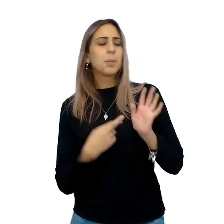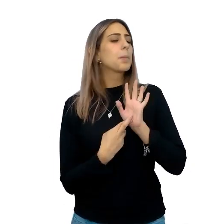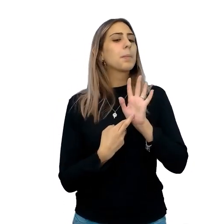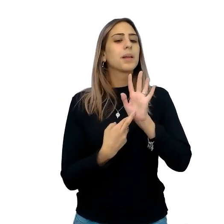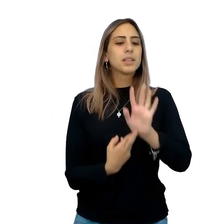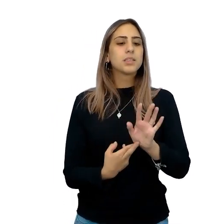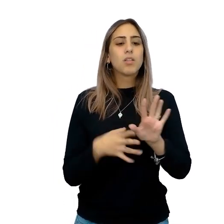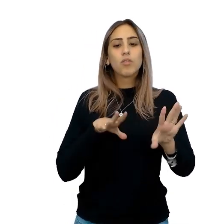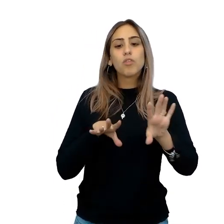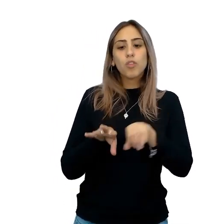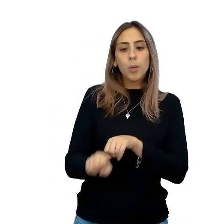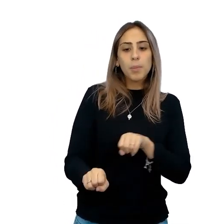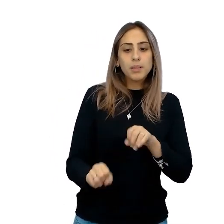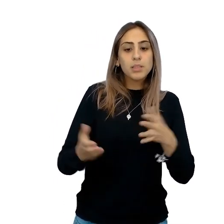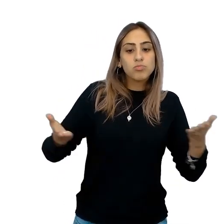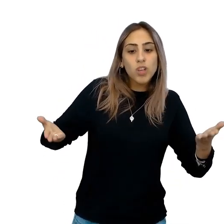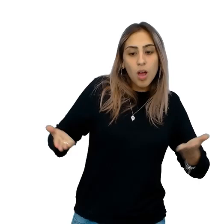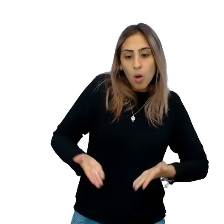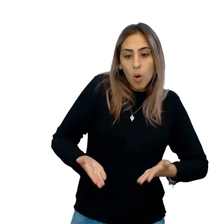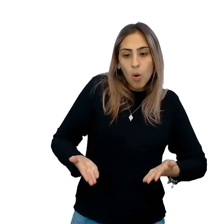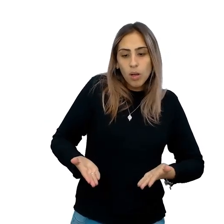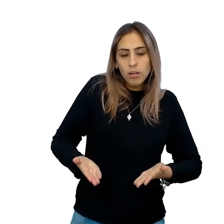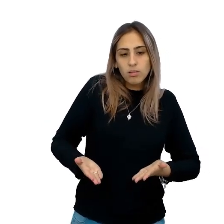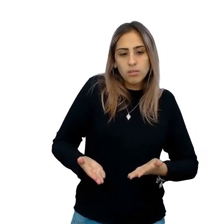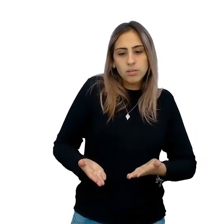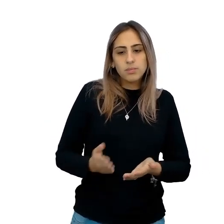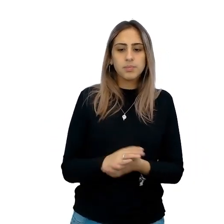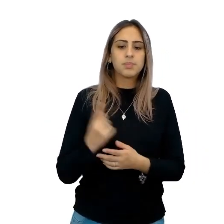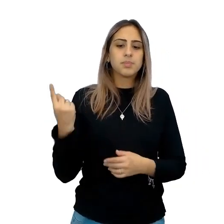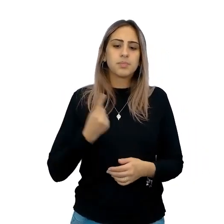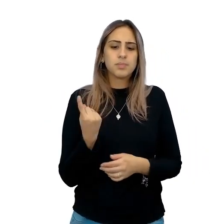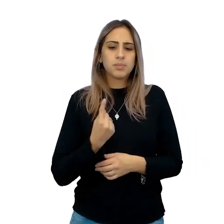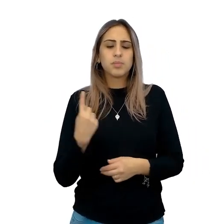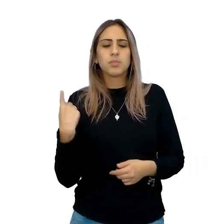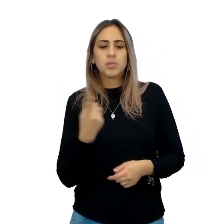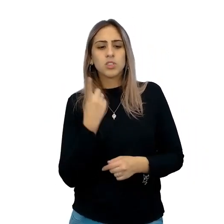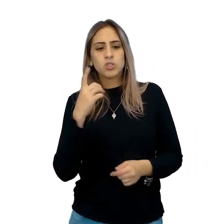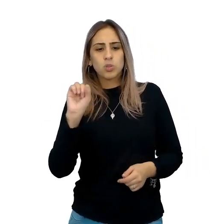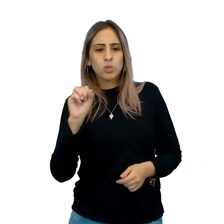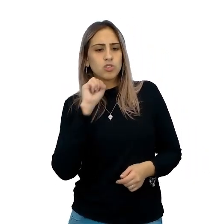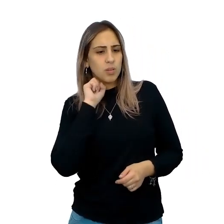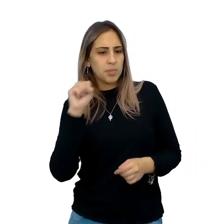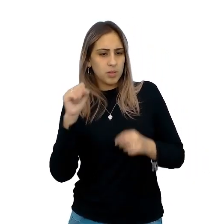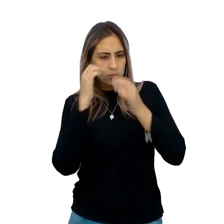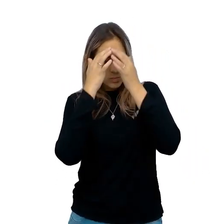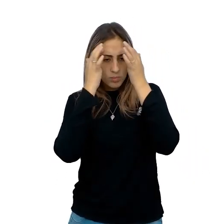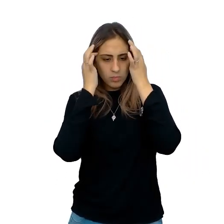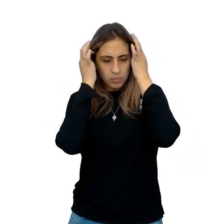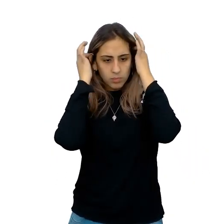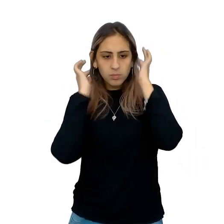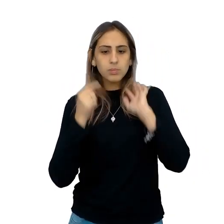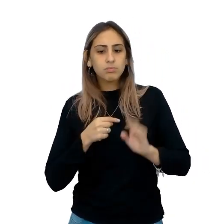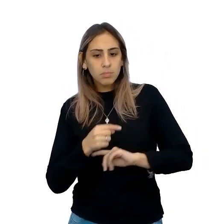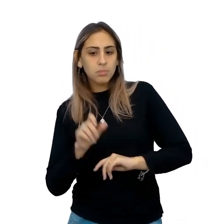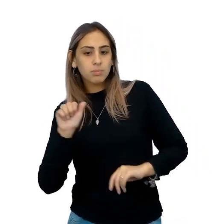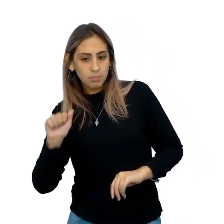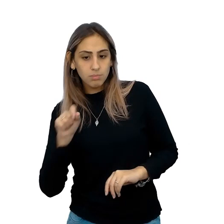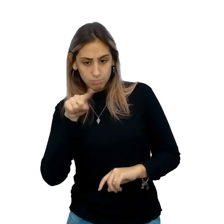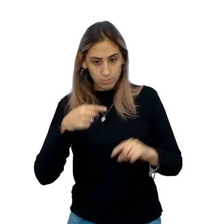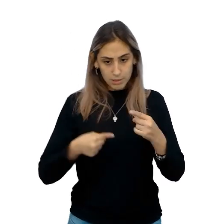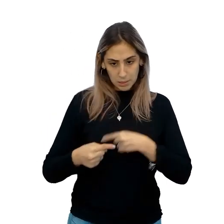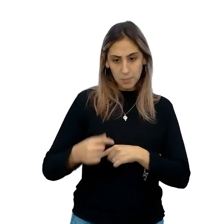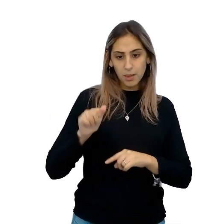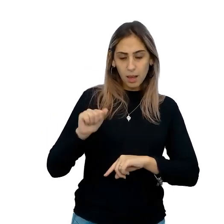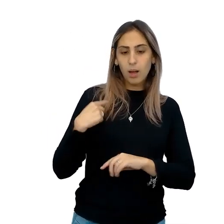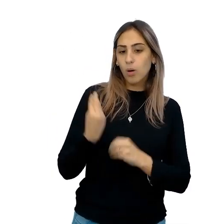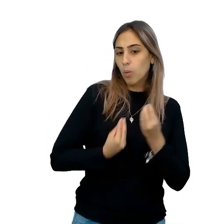representa a formação atual que a gente está. Então, é ali a primeira, do dia, né, 28 de abril. E a semana A. Na semana A,